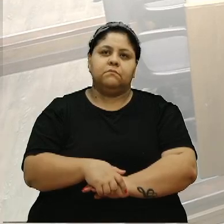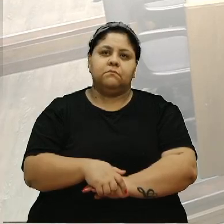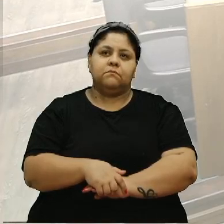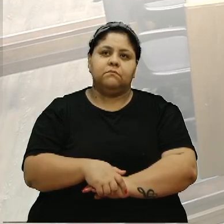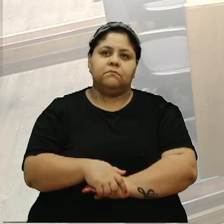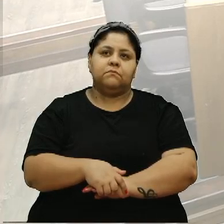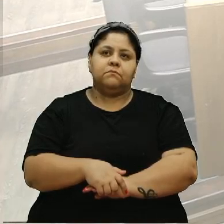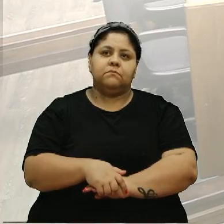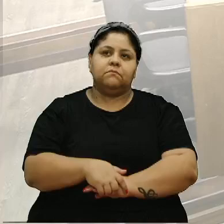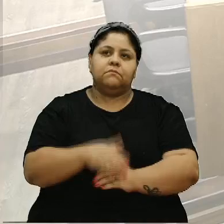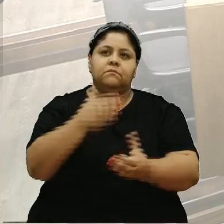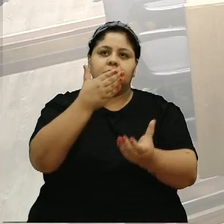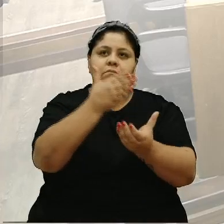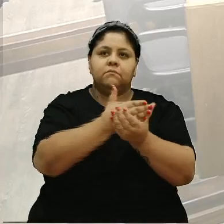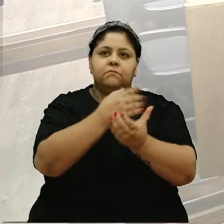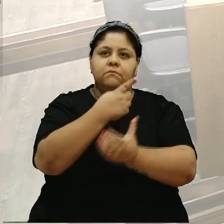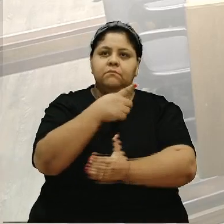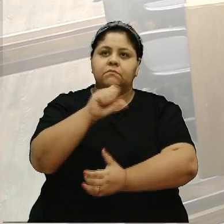Referente ao processo